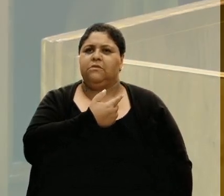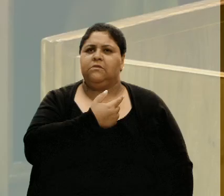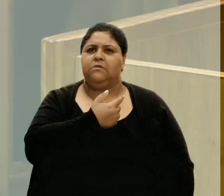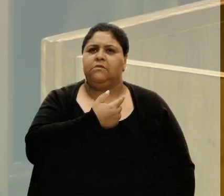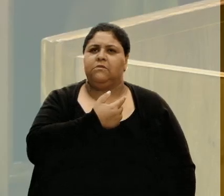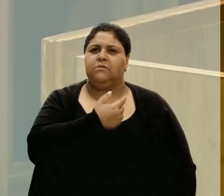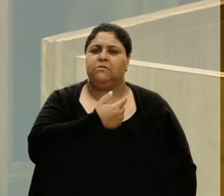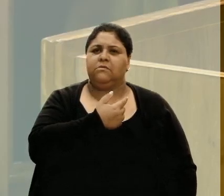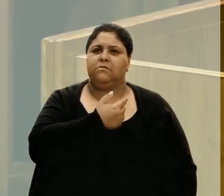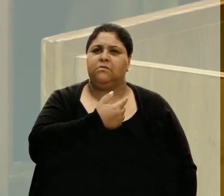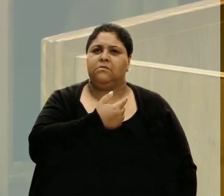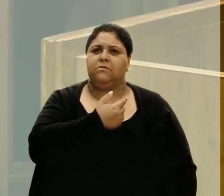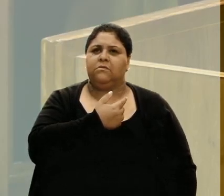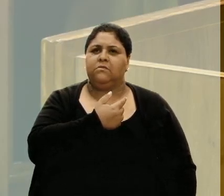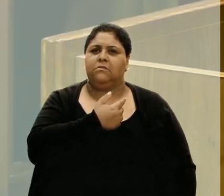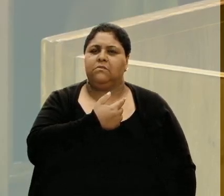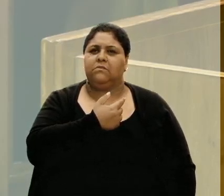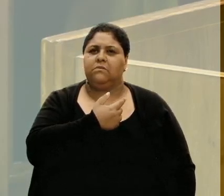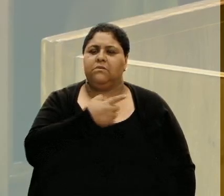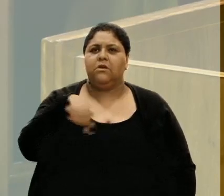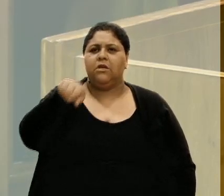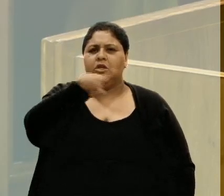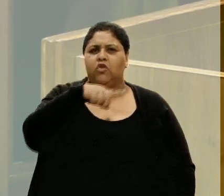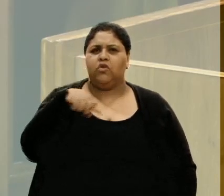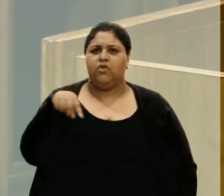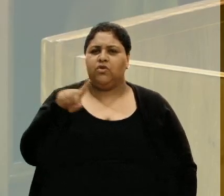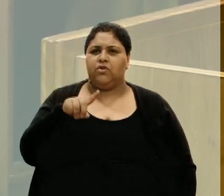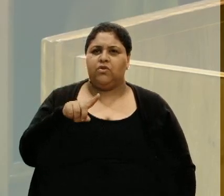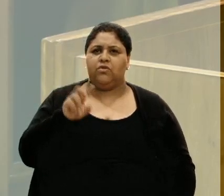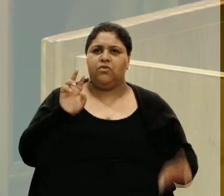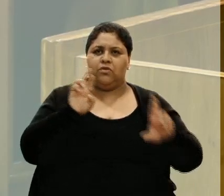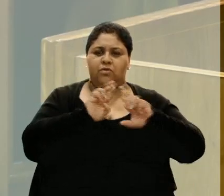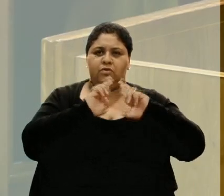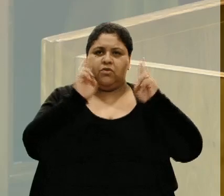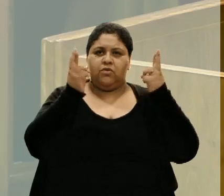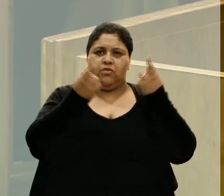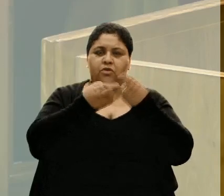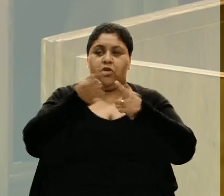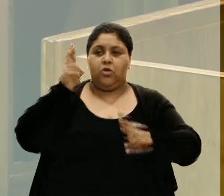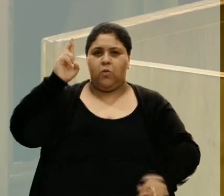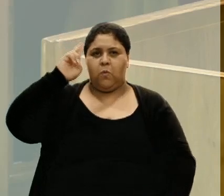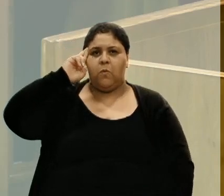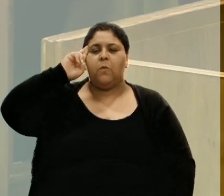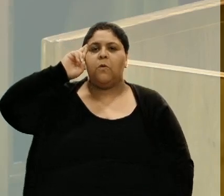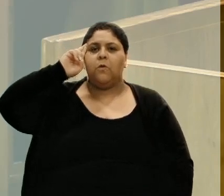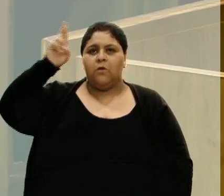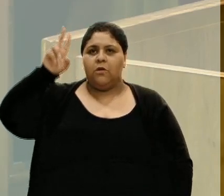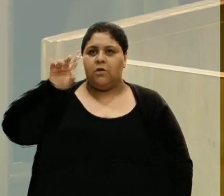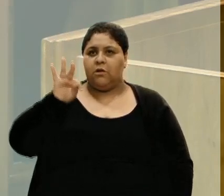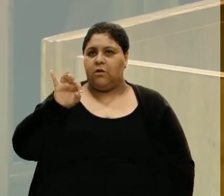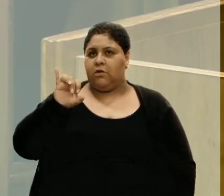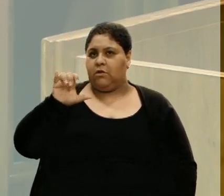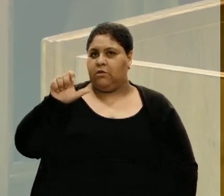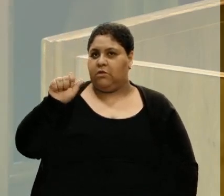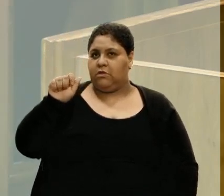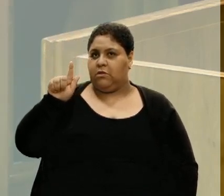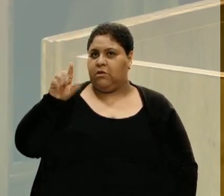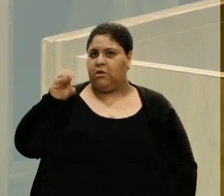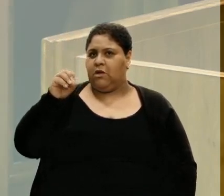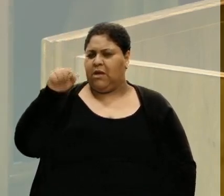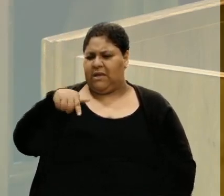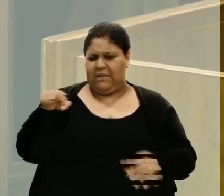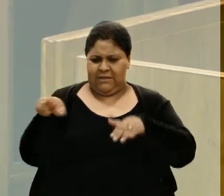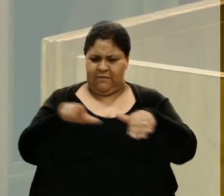do Caldas. Nós estivemos em reunião com o diretor Tiago esta semana,